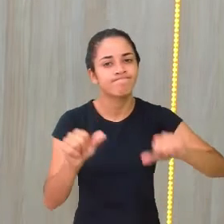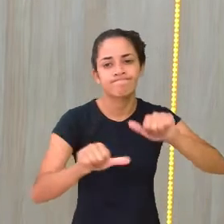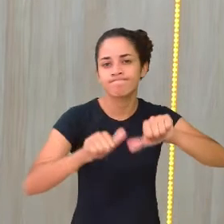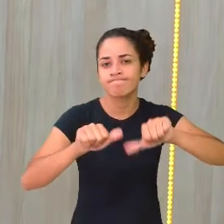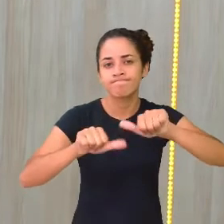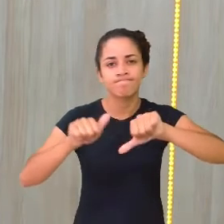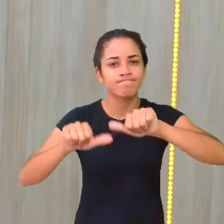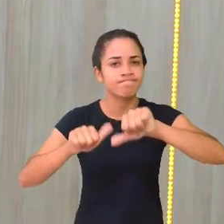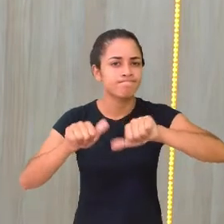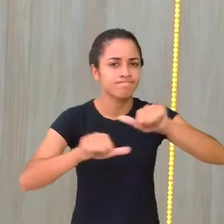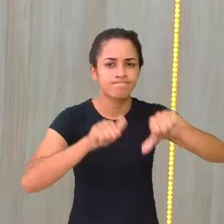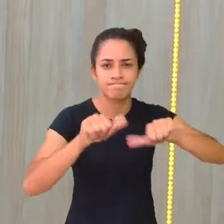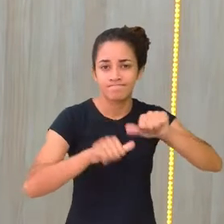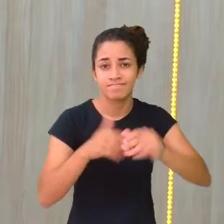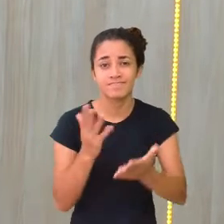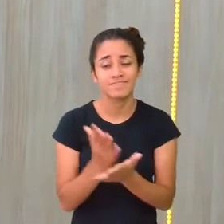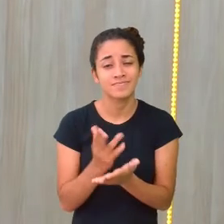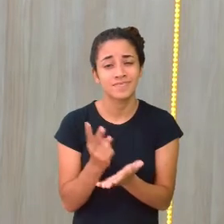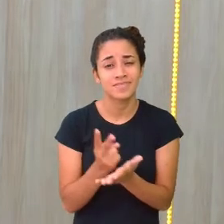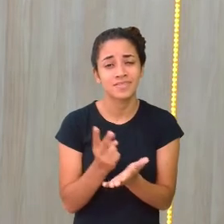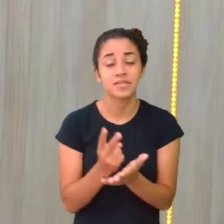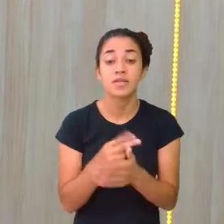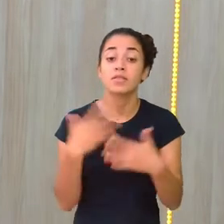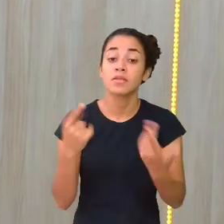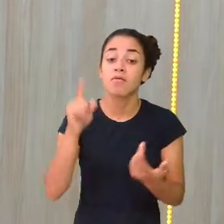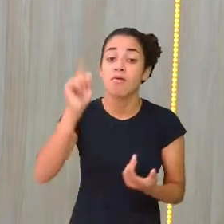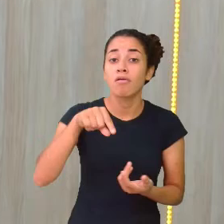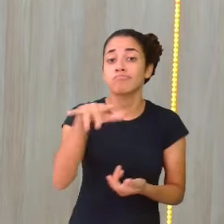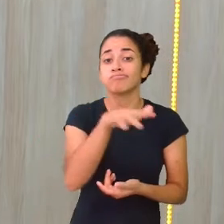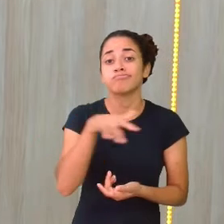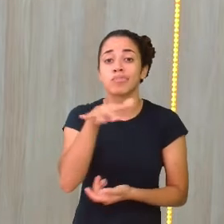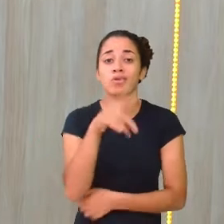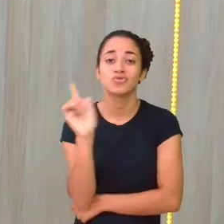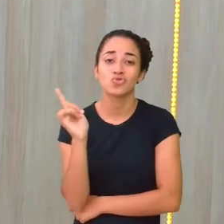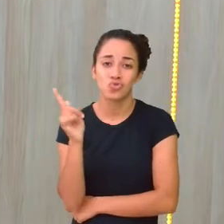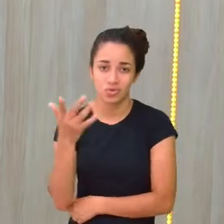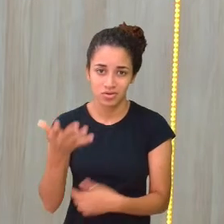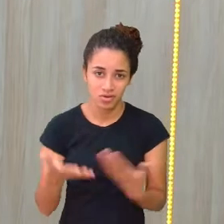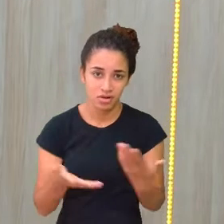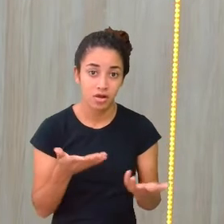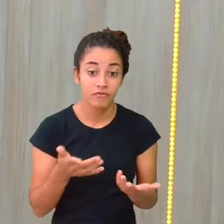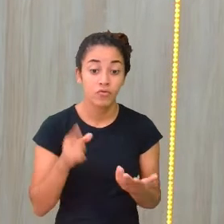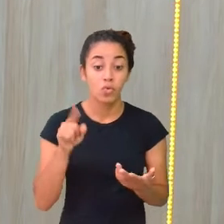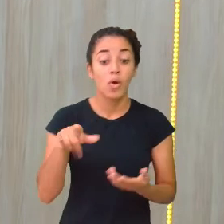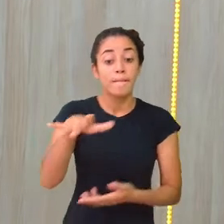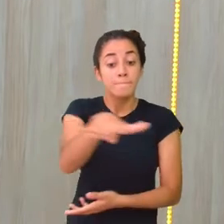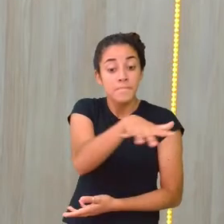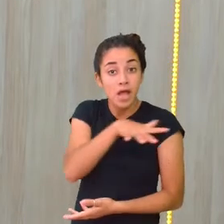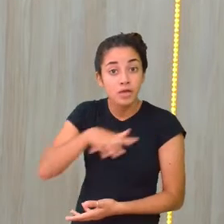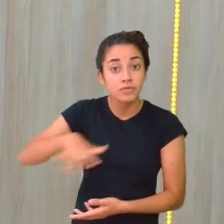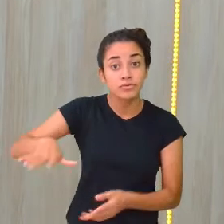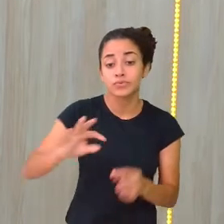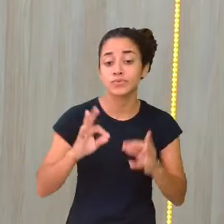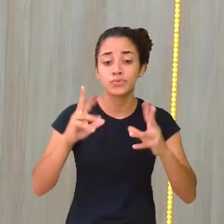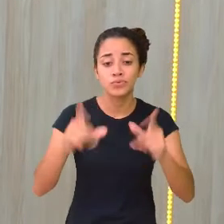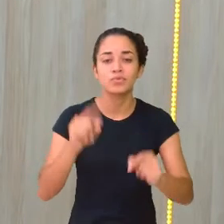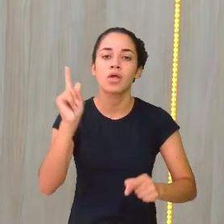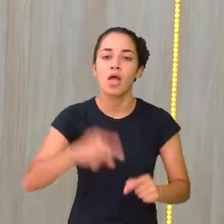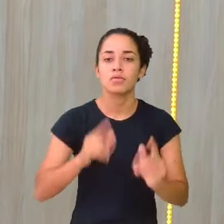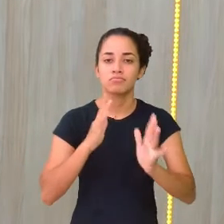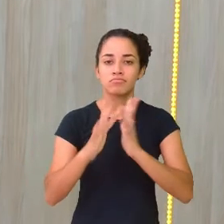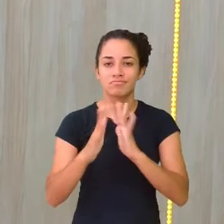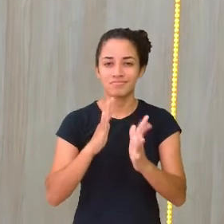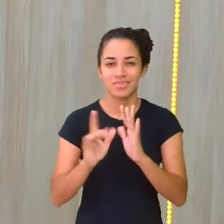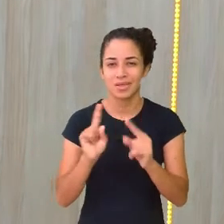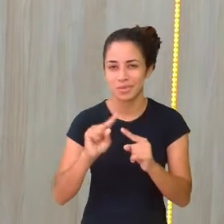é o espaço geográfico, né? Veja como o espaço geográfico, ele é dinâmico. Como o nosso meio, ele é dinâmico. Depois eu